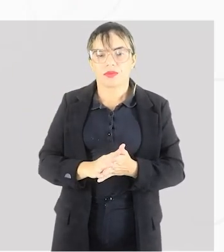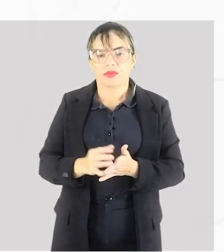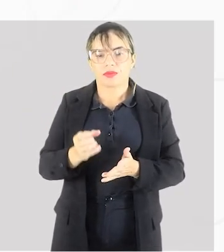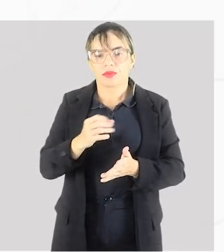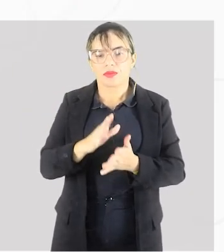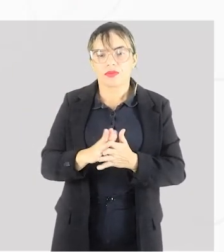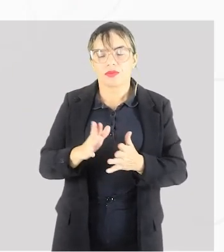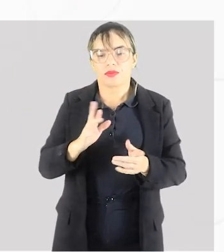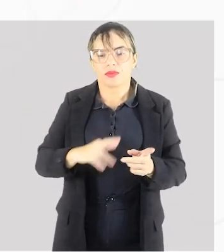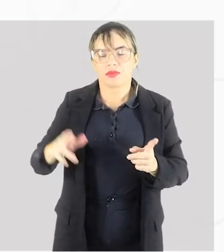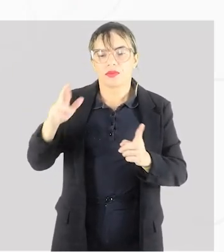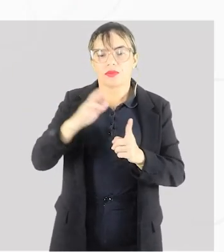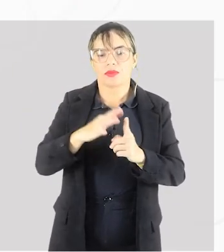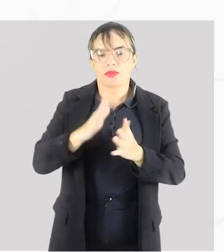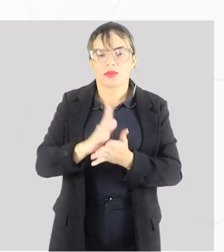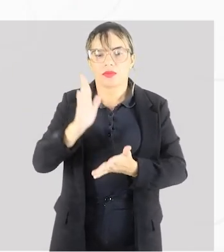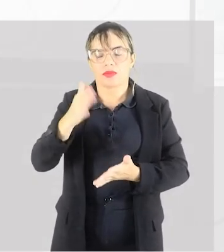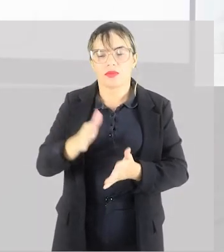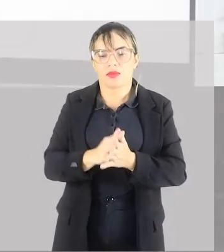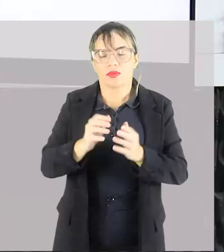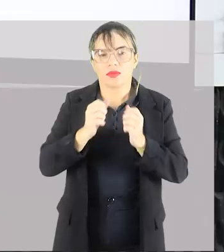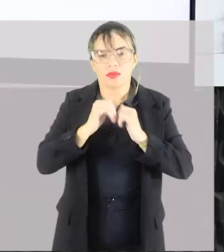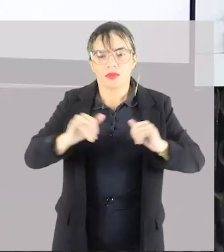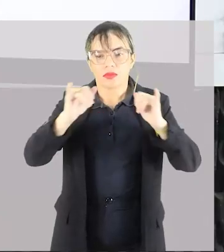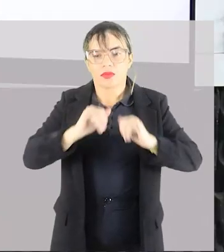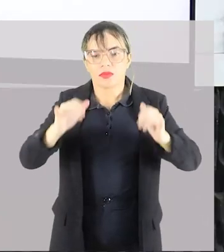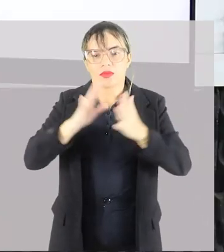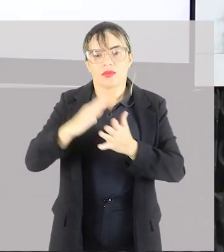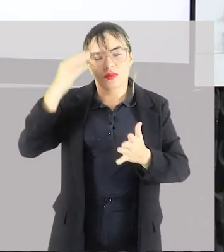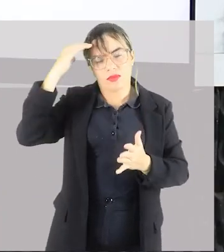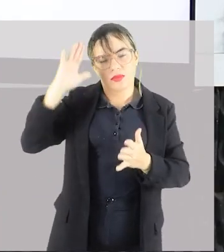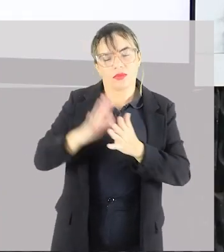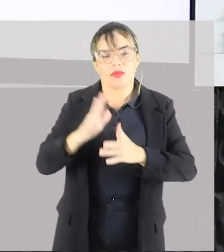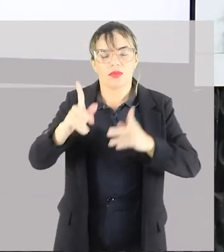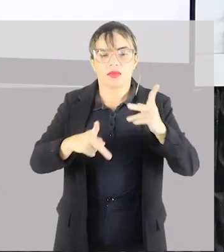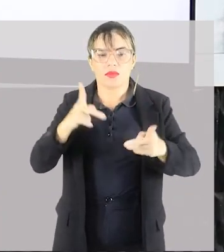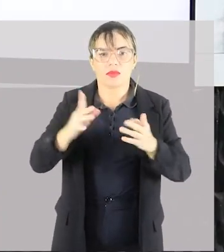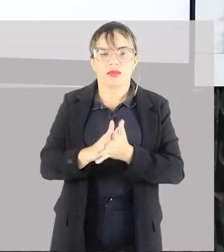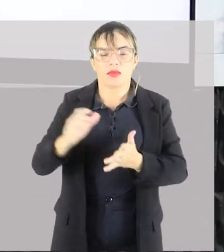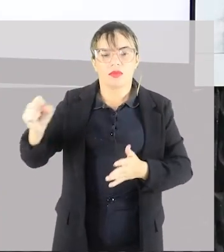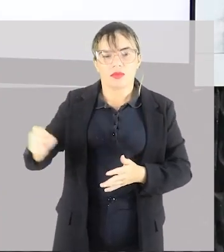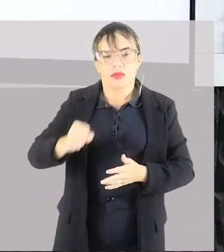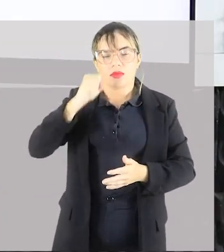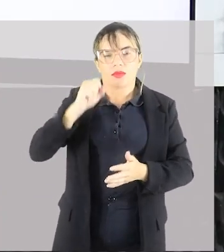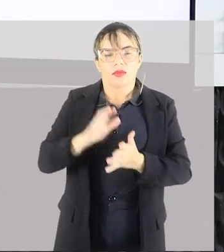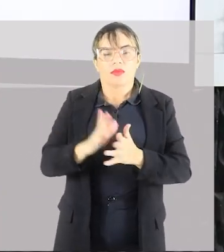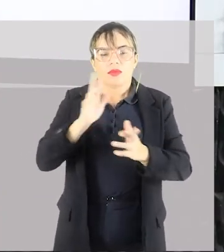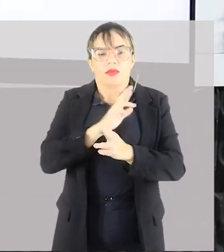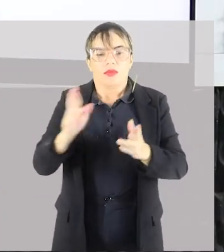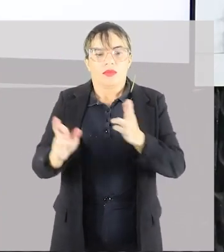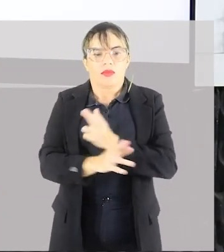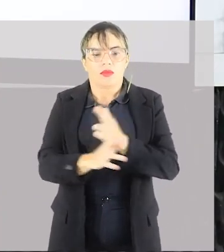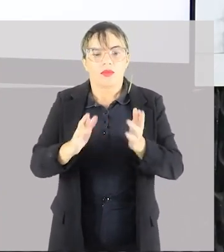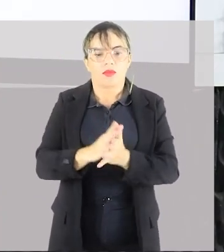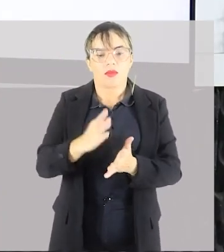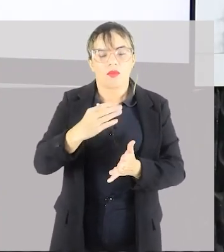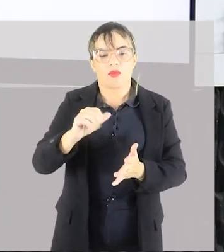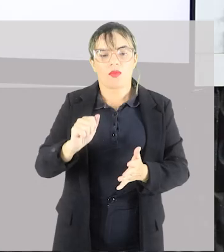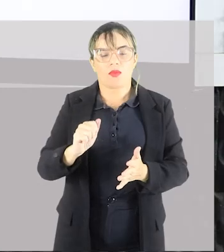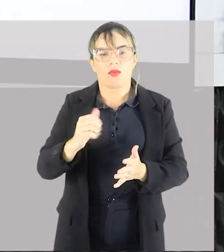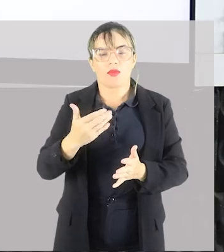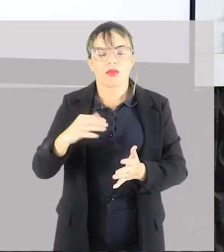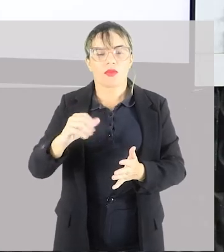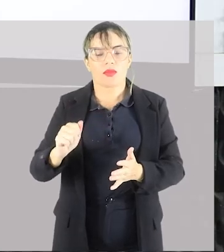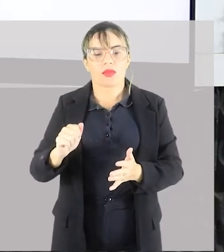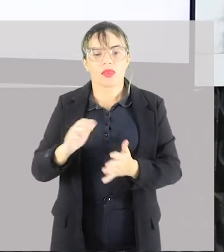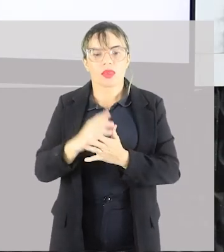referências diretas de publicidade da cultura de massa. Se tem uma bebida que é uma referência da cultura de massa, essa bebida é a Coca-Cola. Mas não é